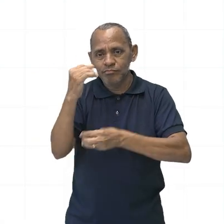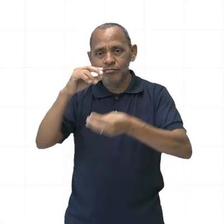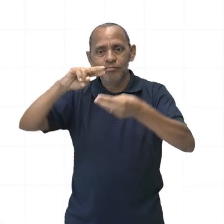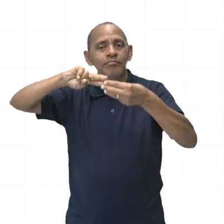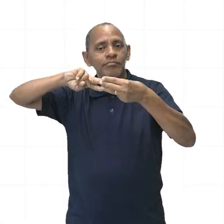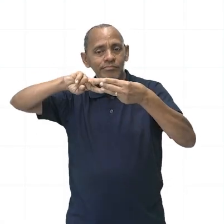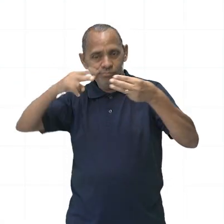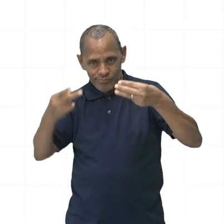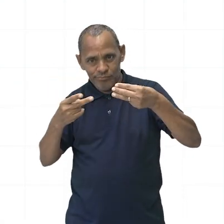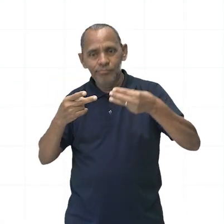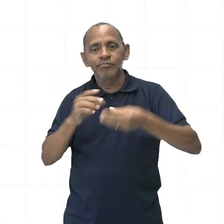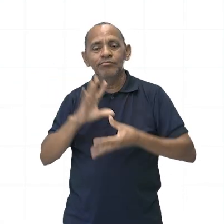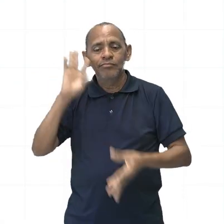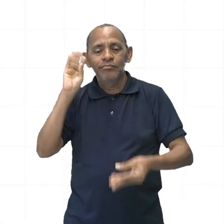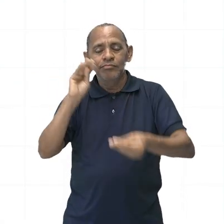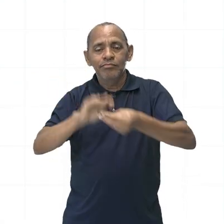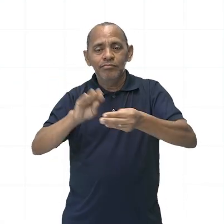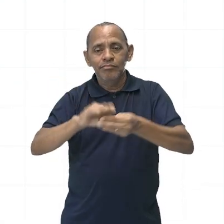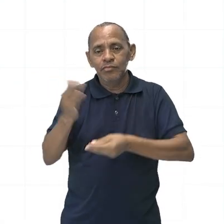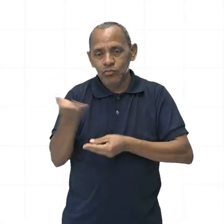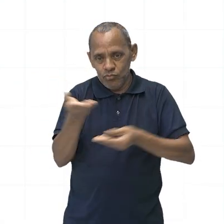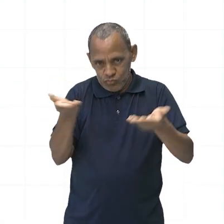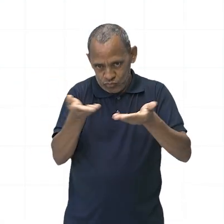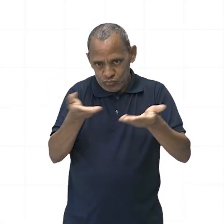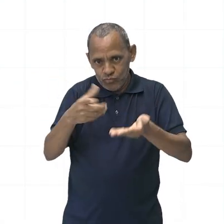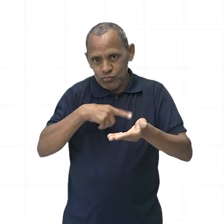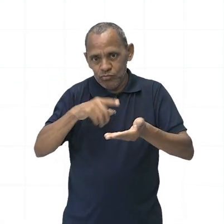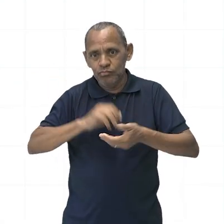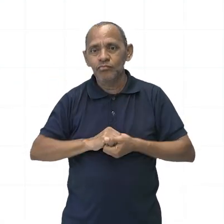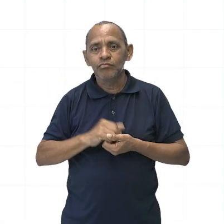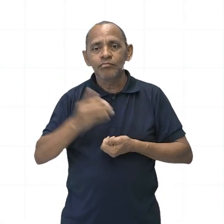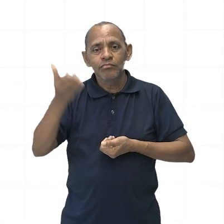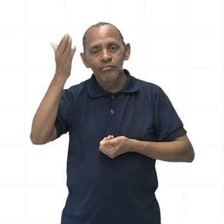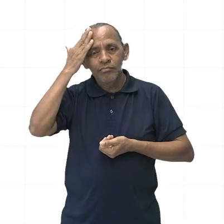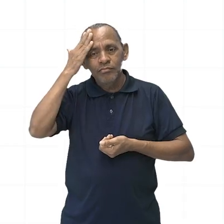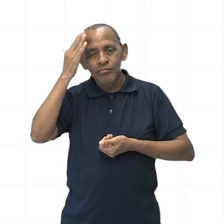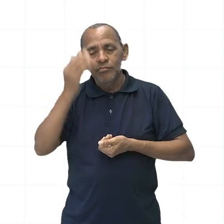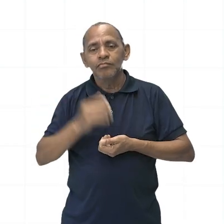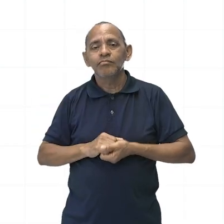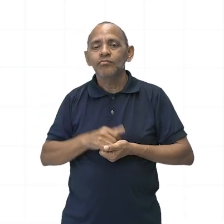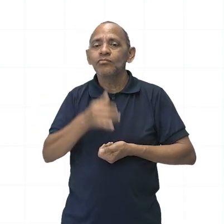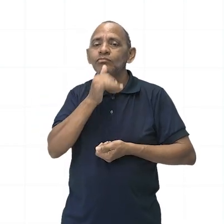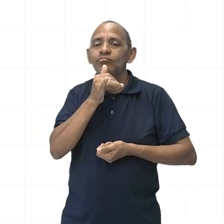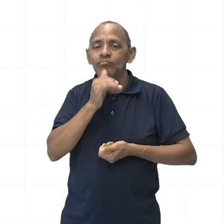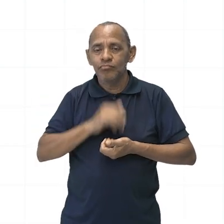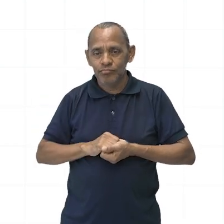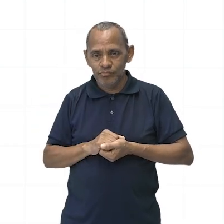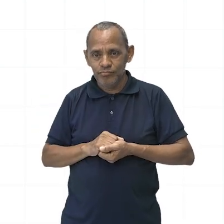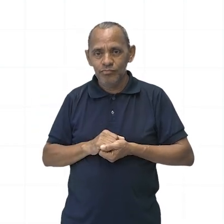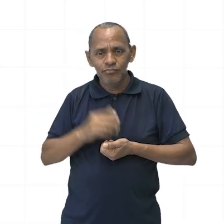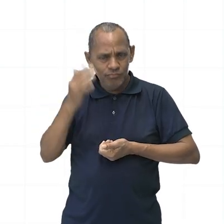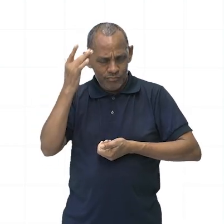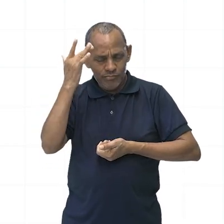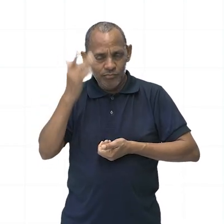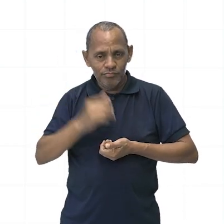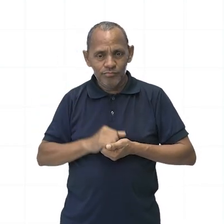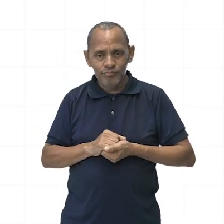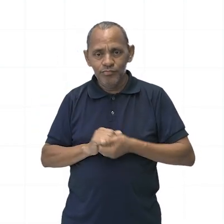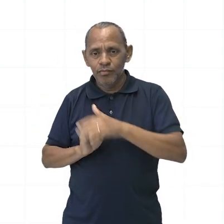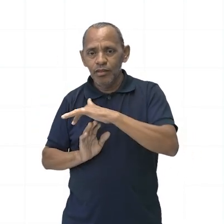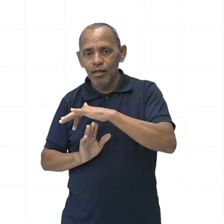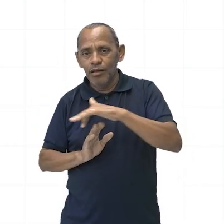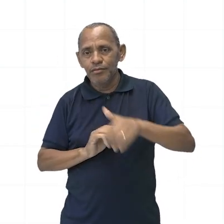matemática que foi extremamente importante para Mendel chegar às conclusões que hoje conhecemos. Vamos entender por meio